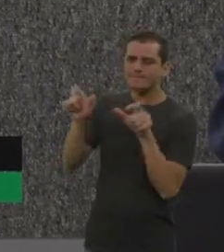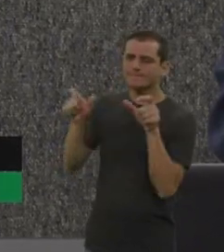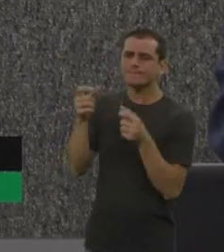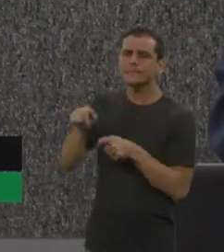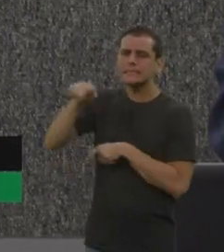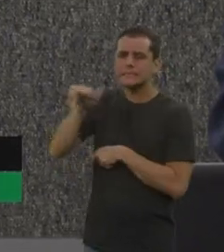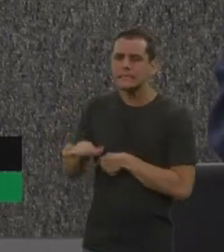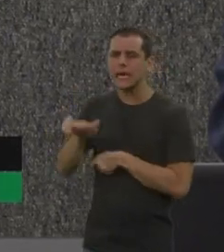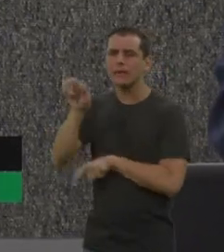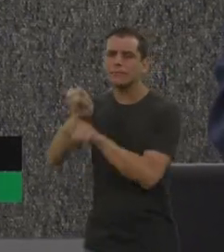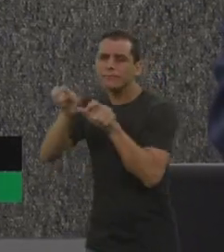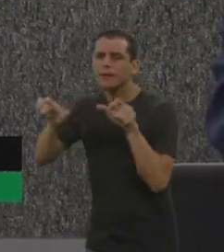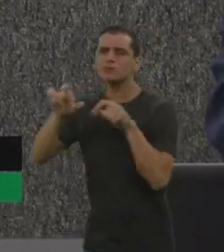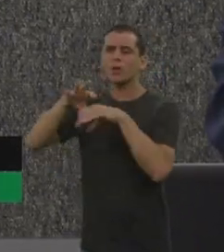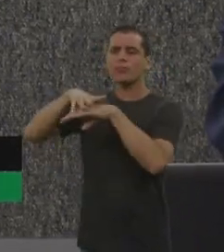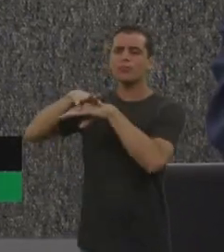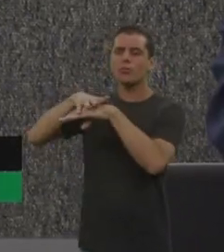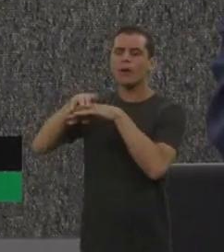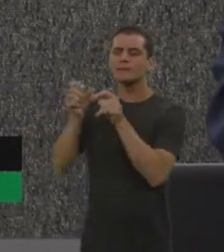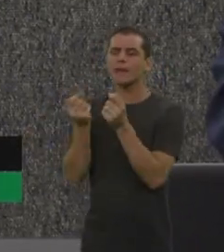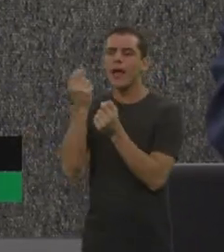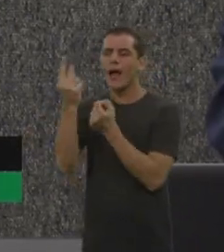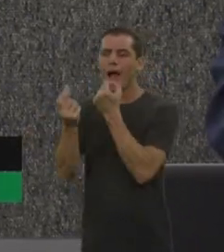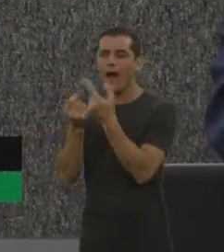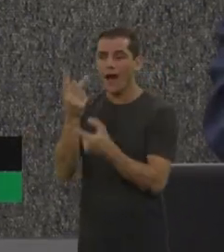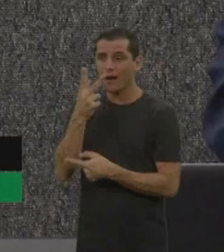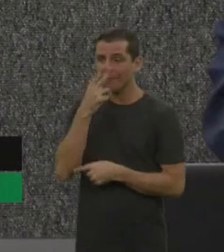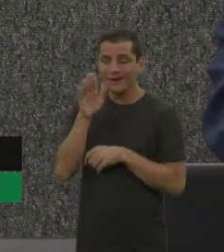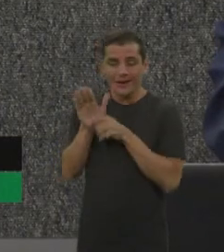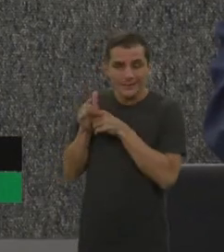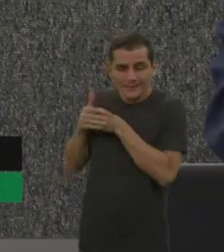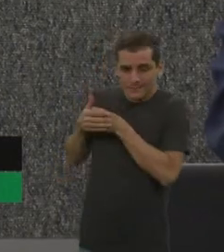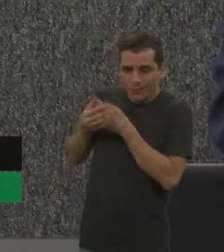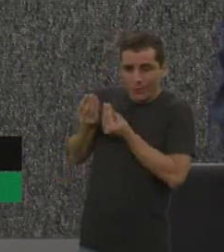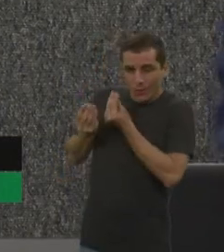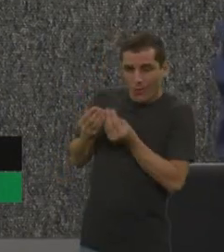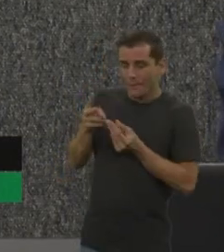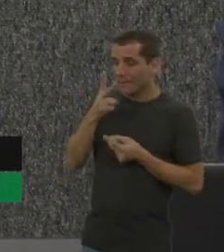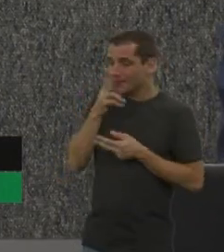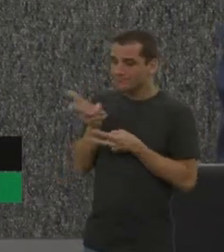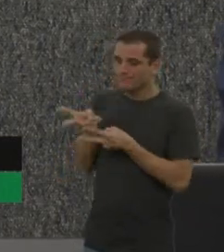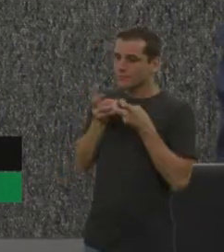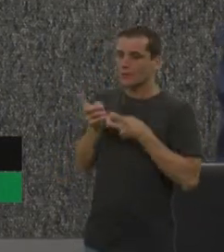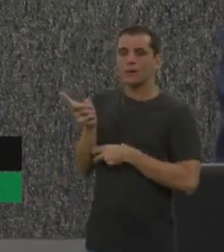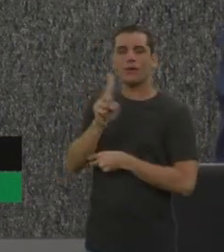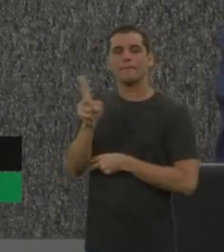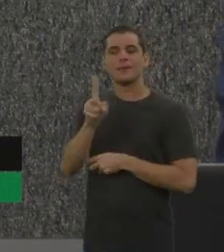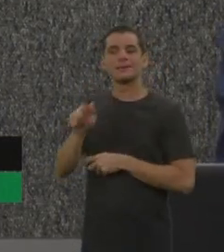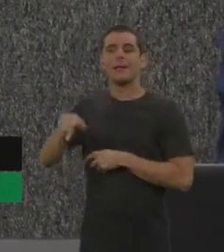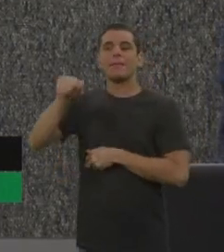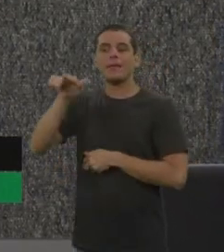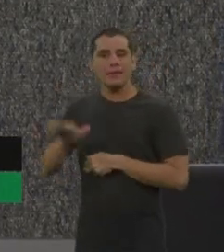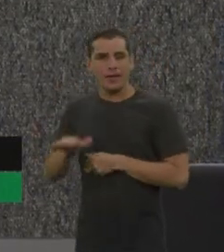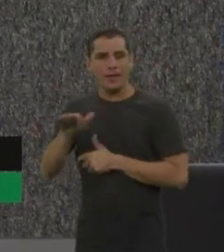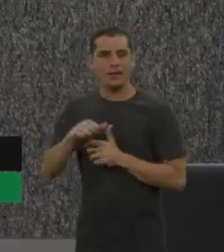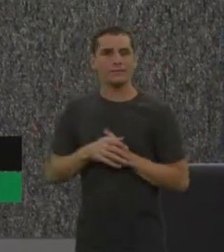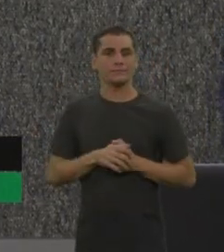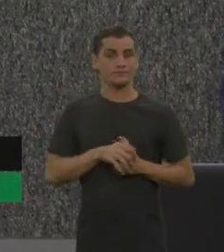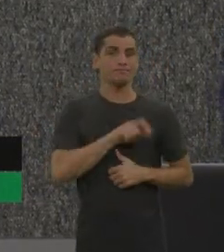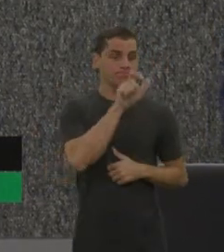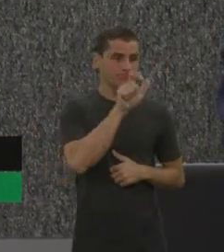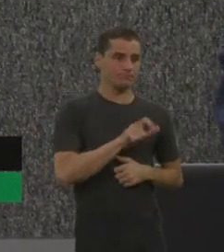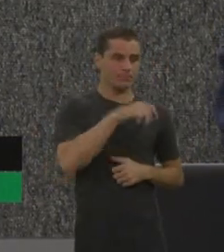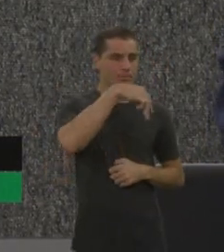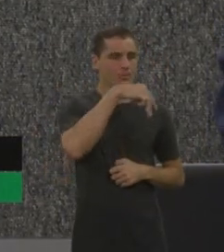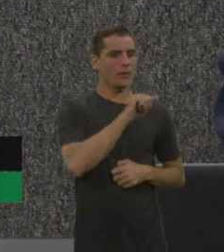disso. E a fala da Margarete, que eu tenho uma relação de respeito gigante, em nome dela quero saudar